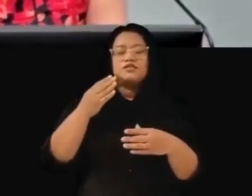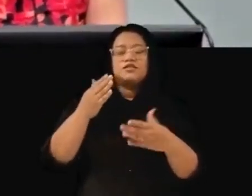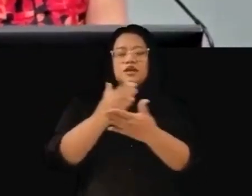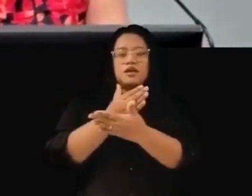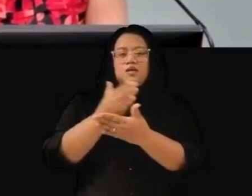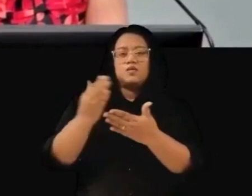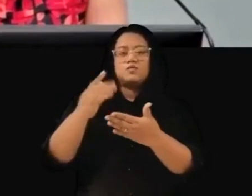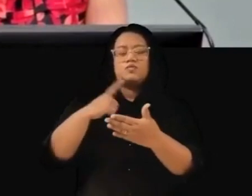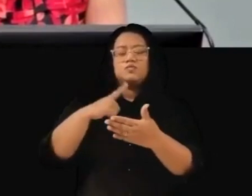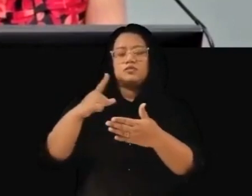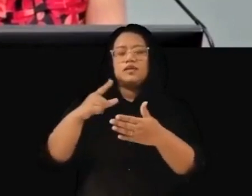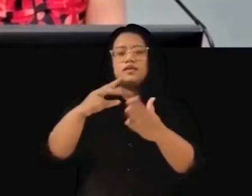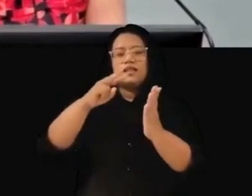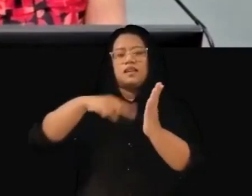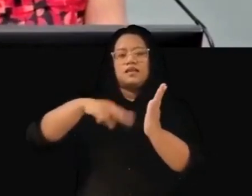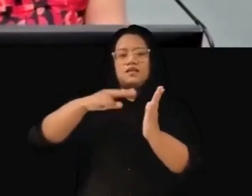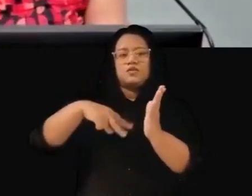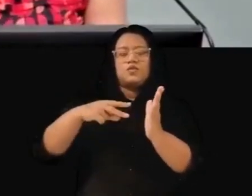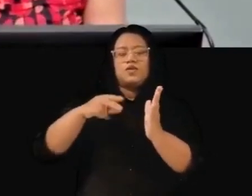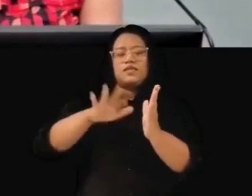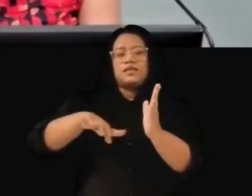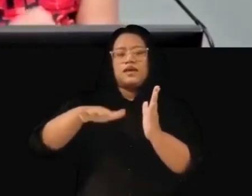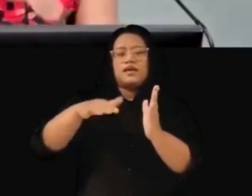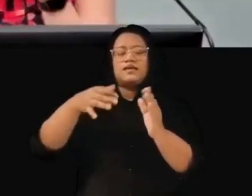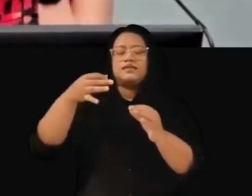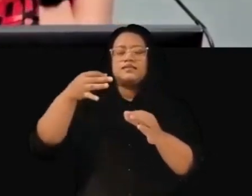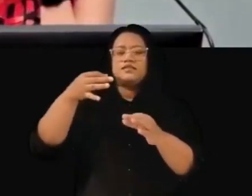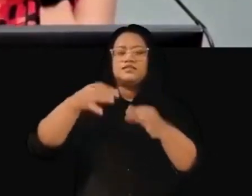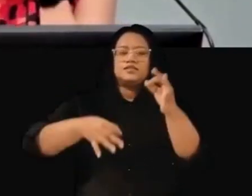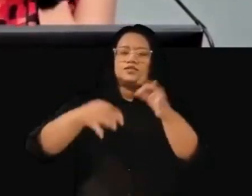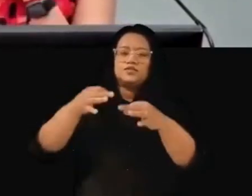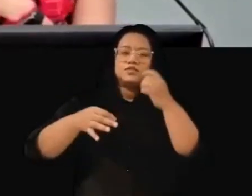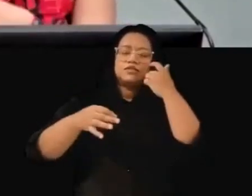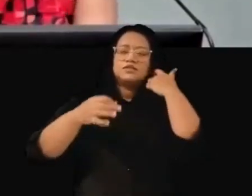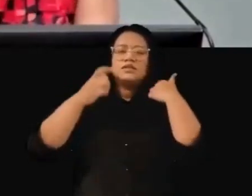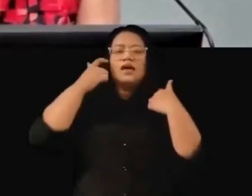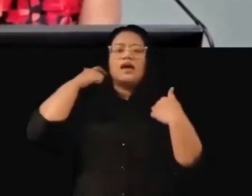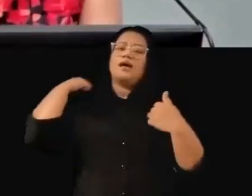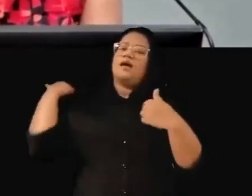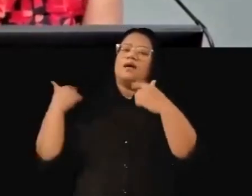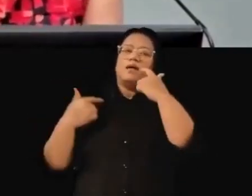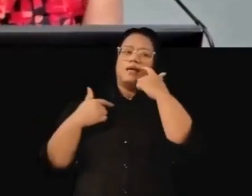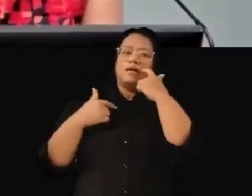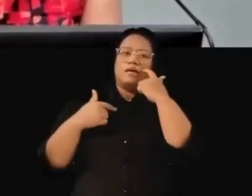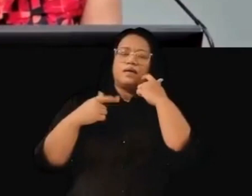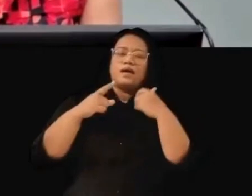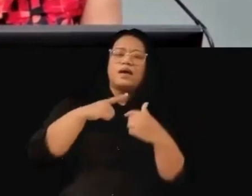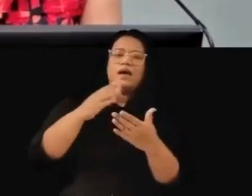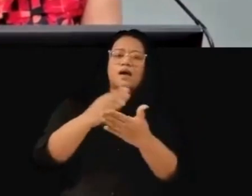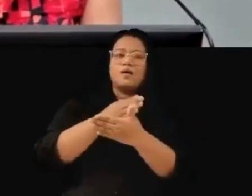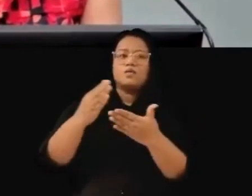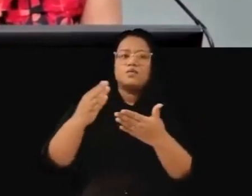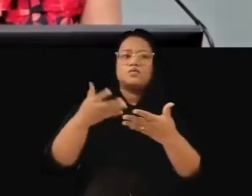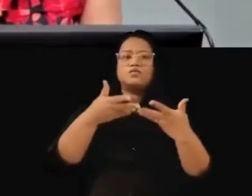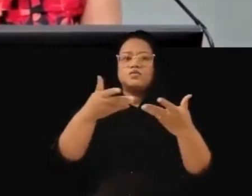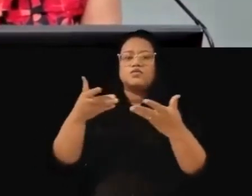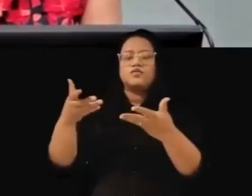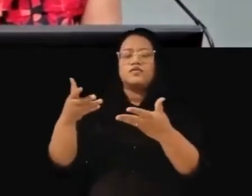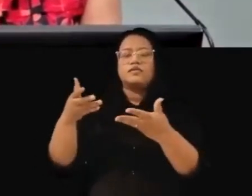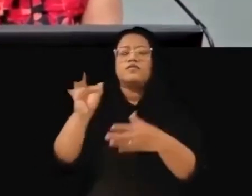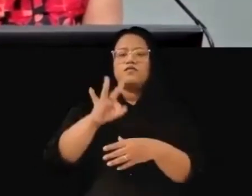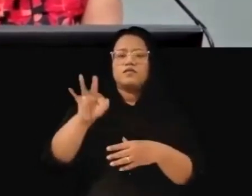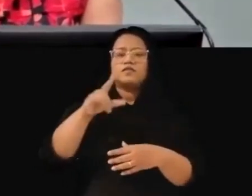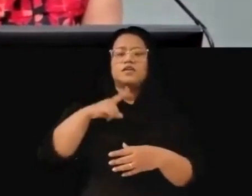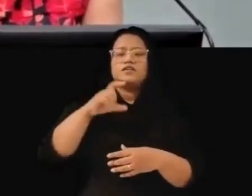E a minha leitura da área do direito, quando eu sou convidado, felizmente, com alguma regularidade, pelos colegas, principalmente da São Francisco, a professora Ana nos deu,